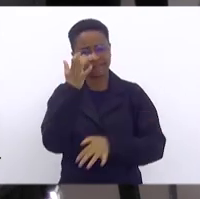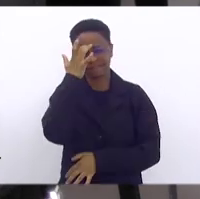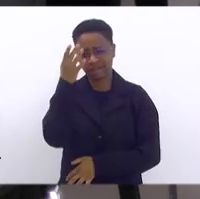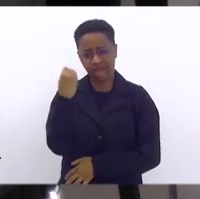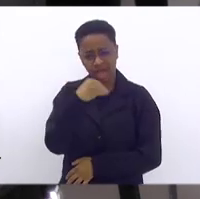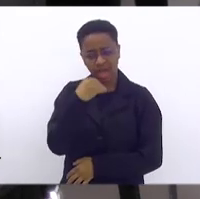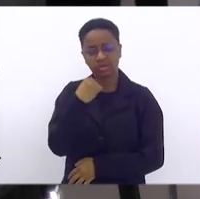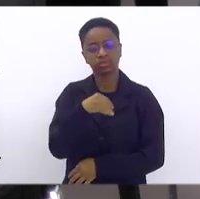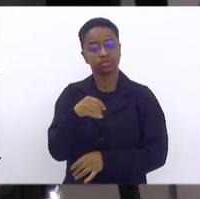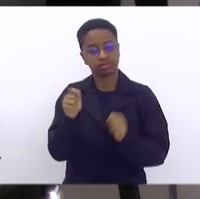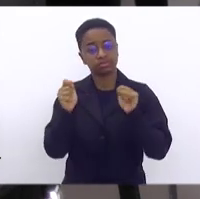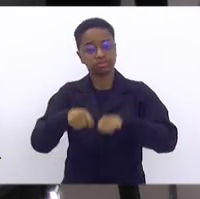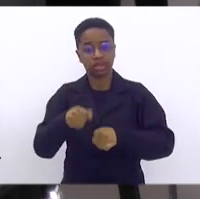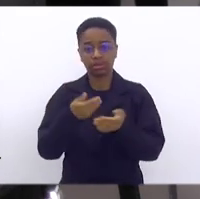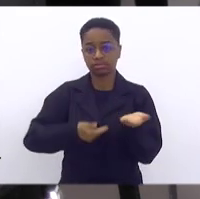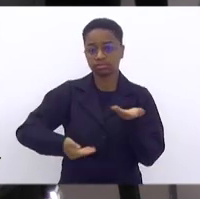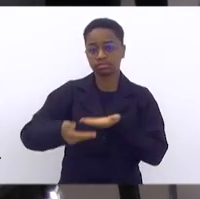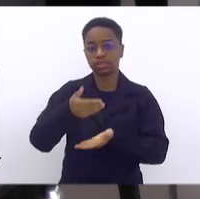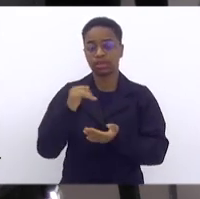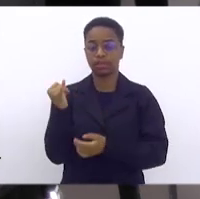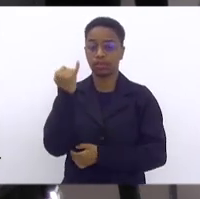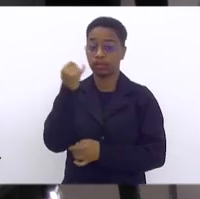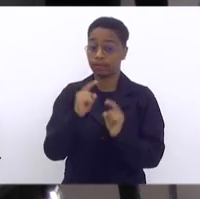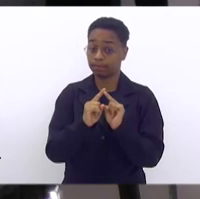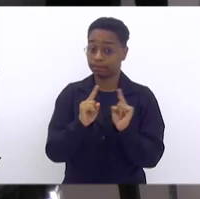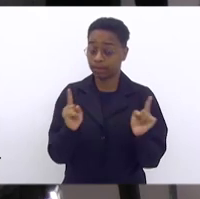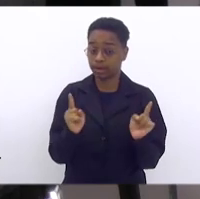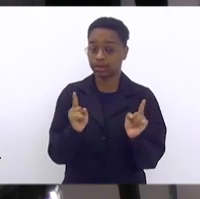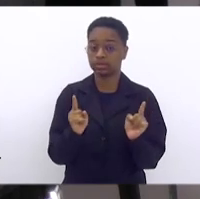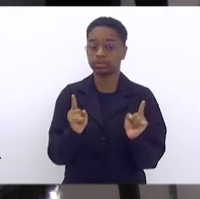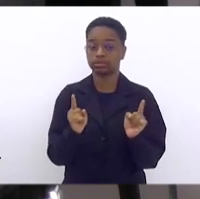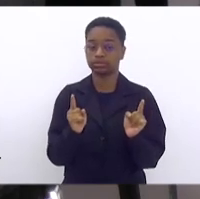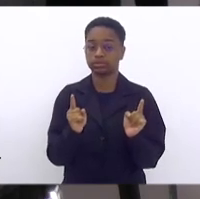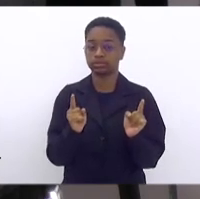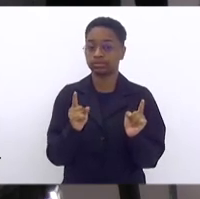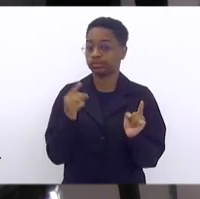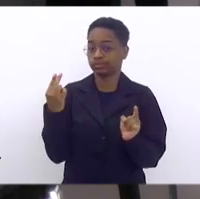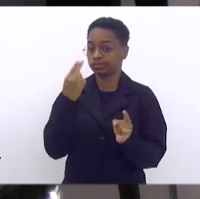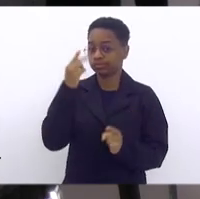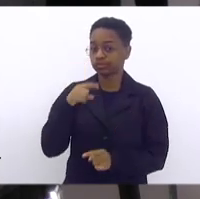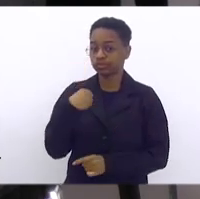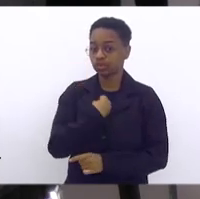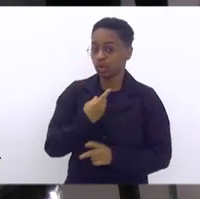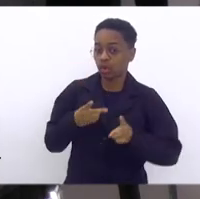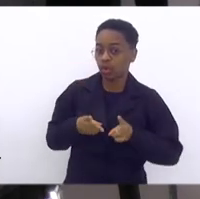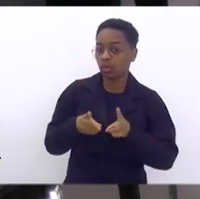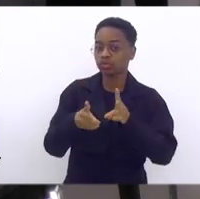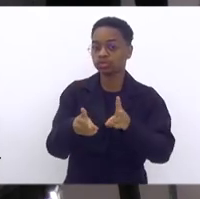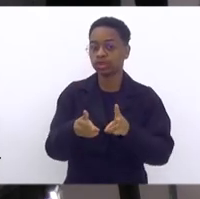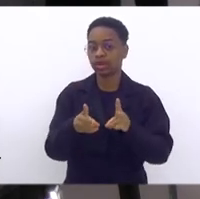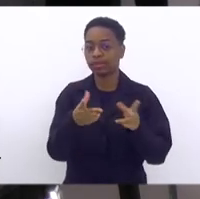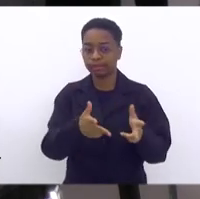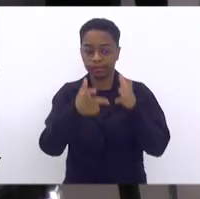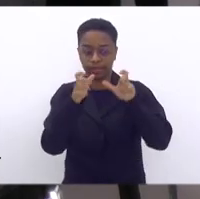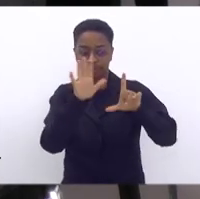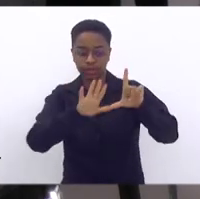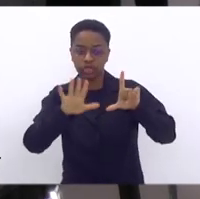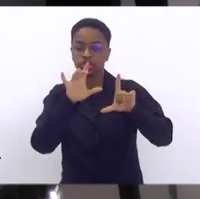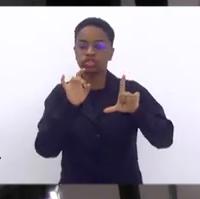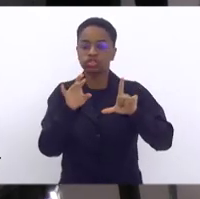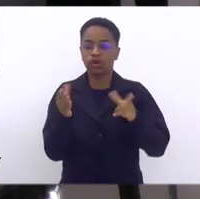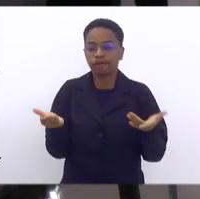de dinâmicas que são importantes. Mas não é possível mais que a gente trate essas plataformas como meras